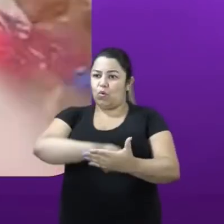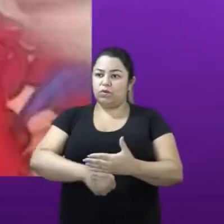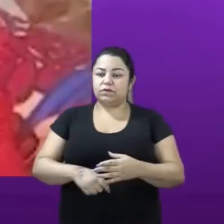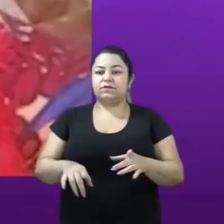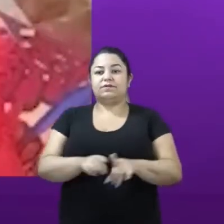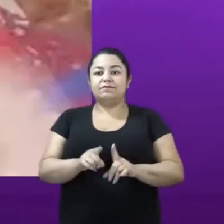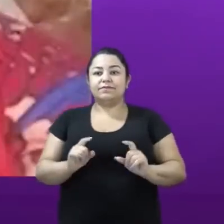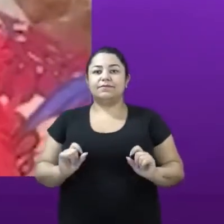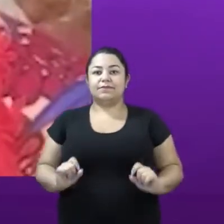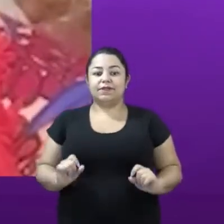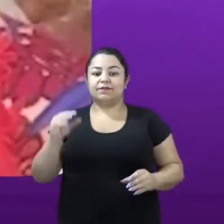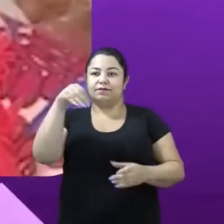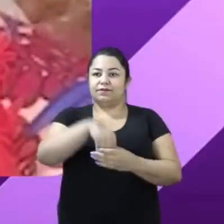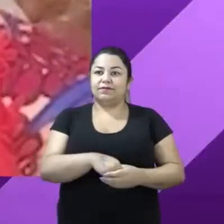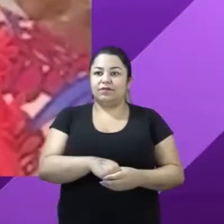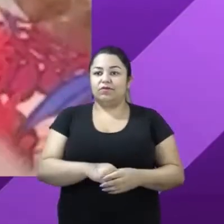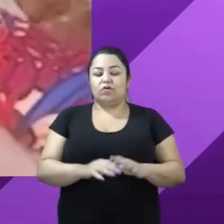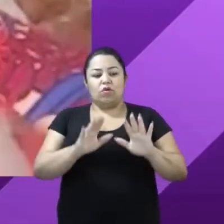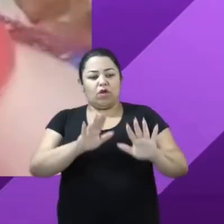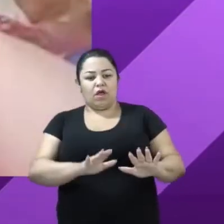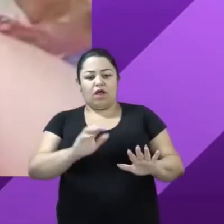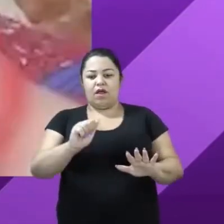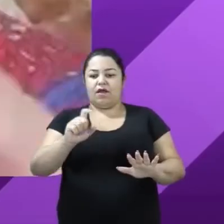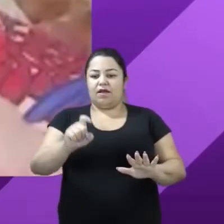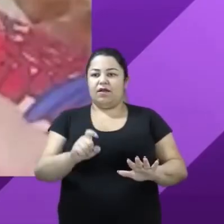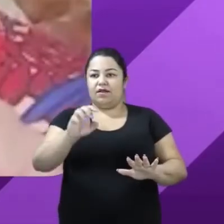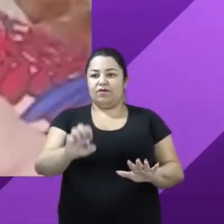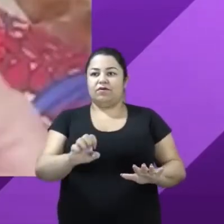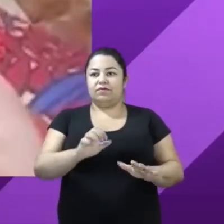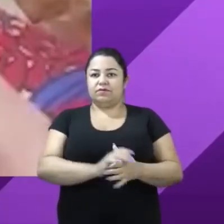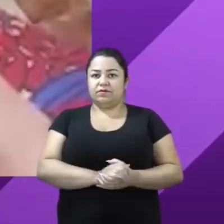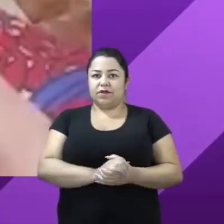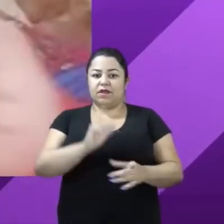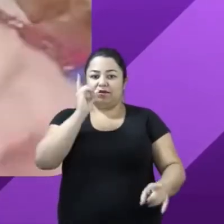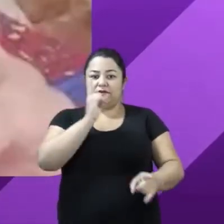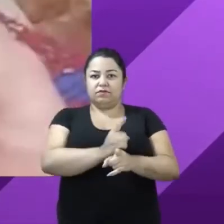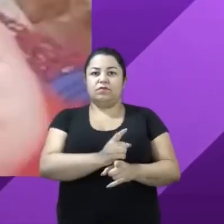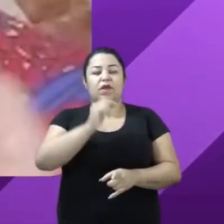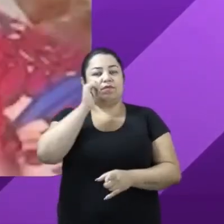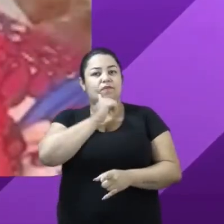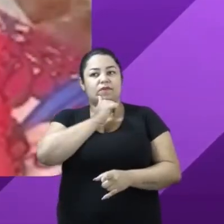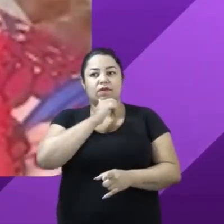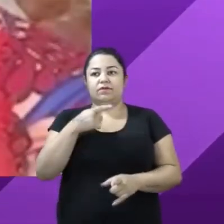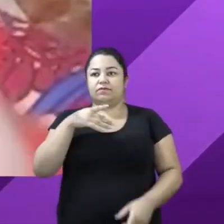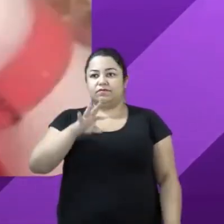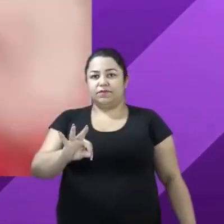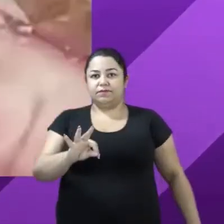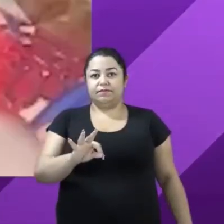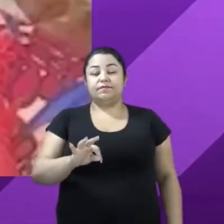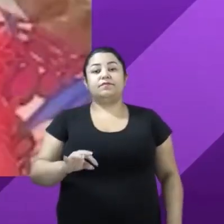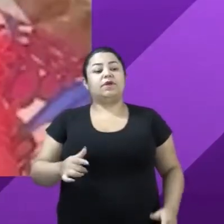nossa militância também dentro do terreiro de axé. E aí eu acho que se encontram aí com as mulheres do PT,